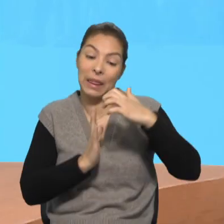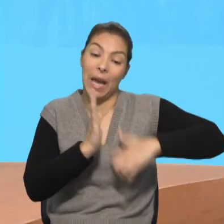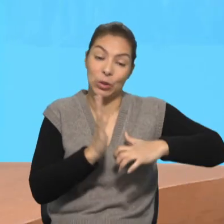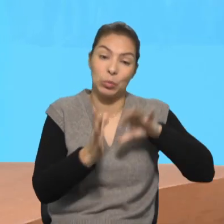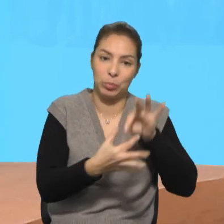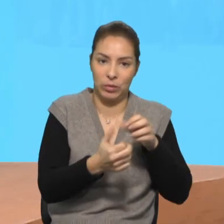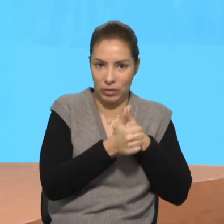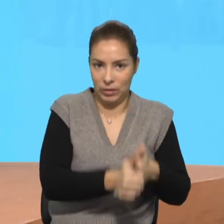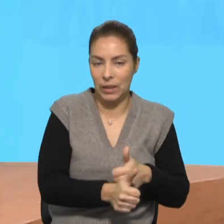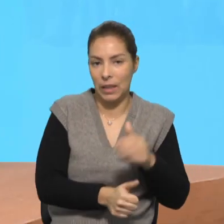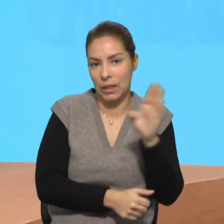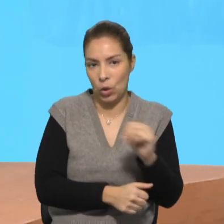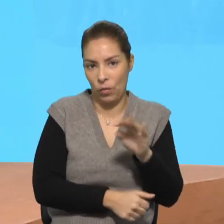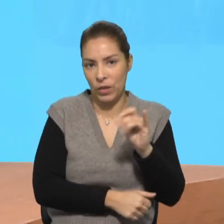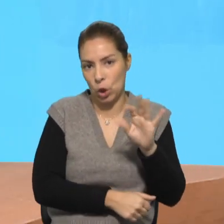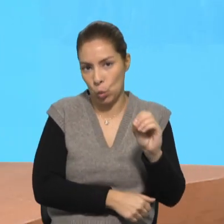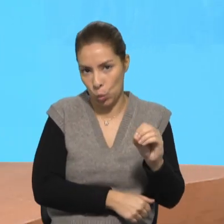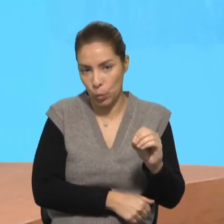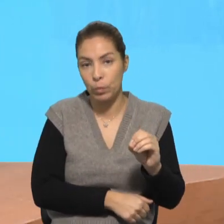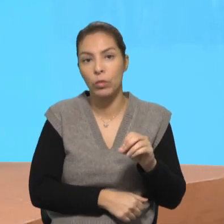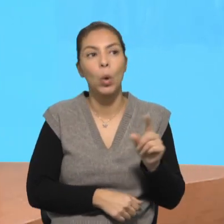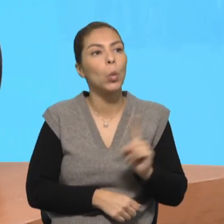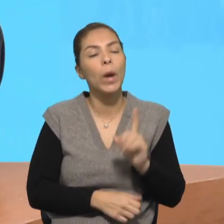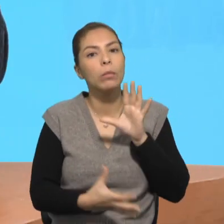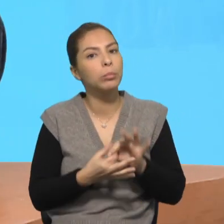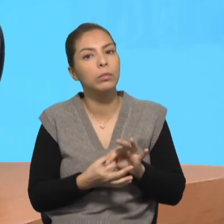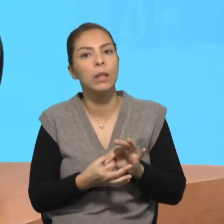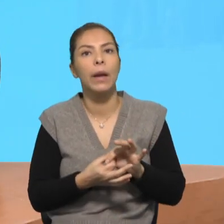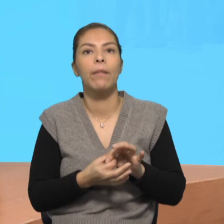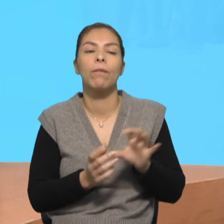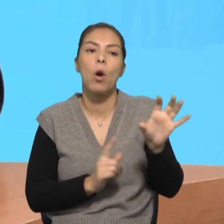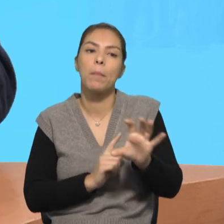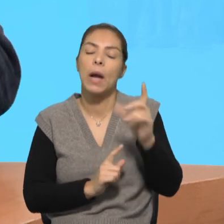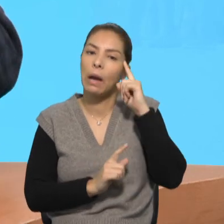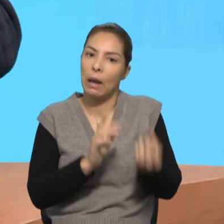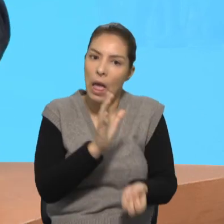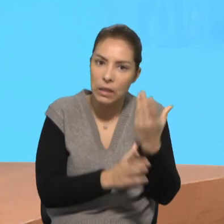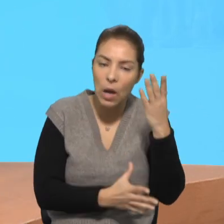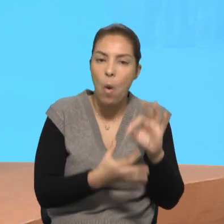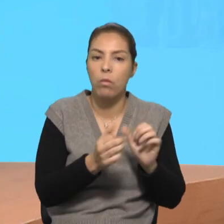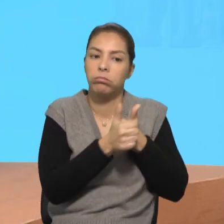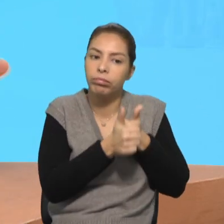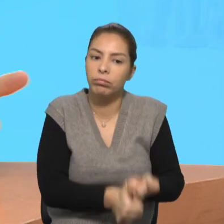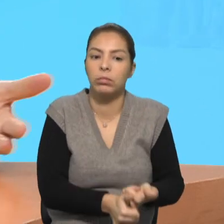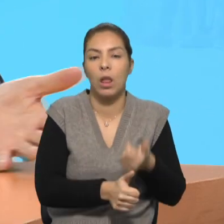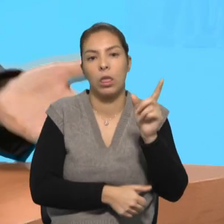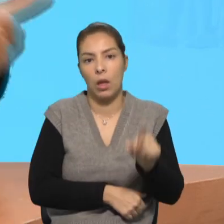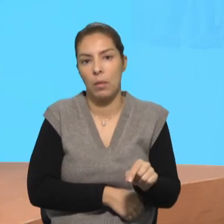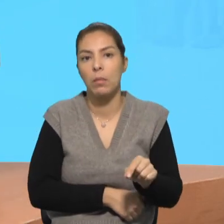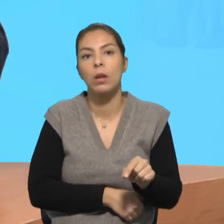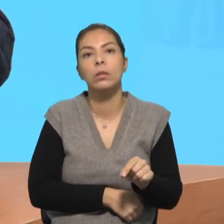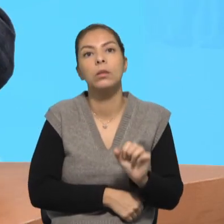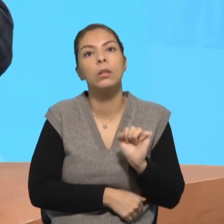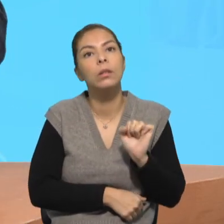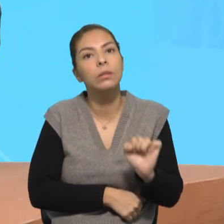Francisco. Não é um cântico que nos fale do mecanismo da criação, nem na enumeração da criação,